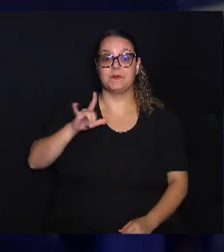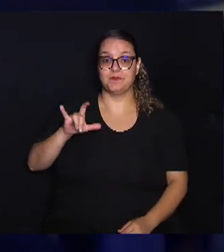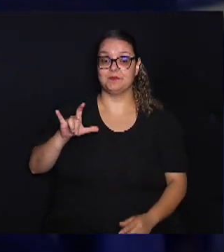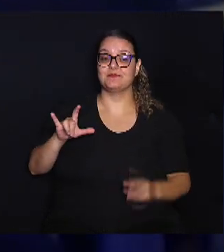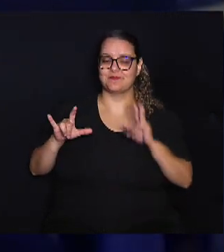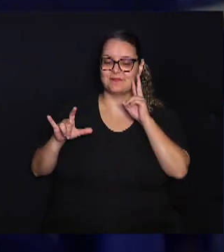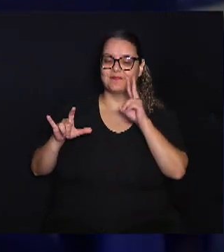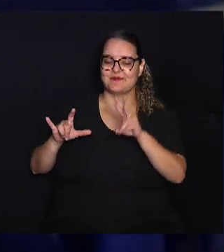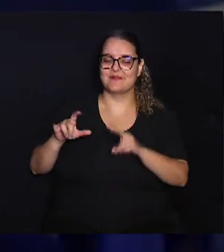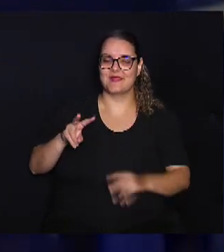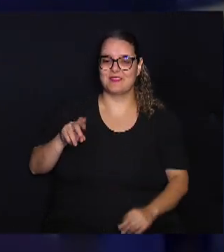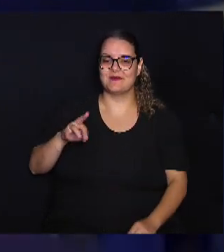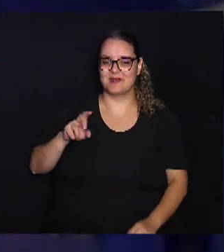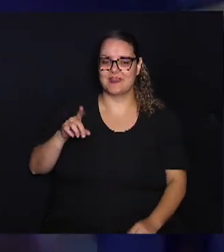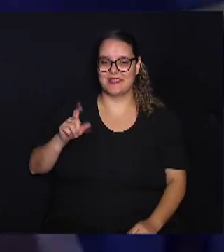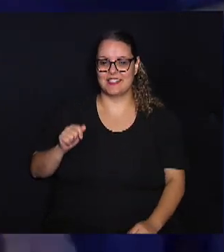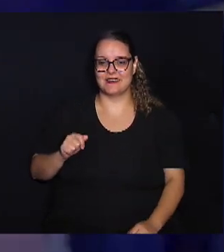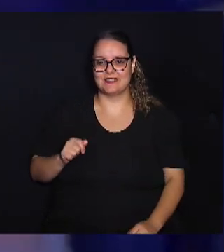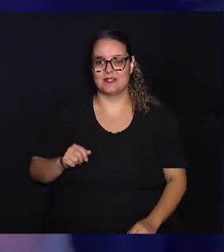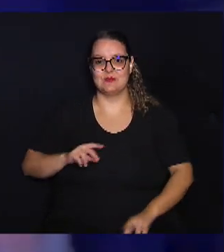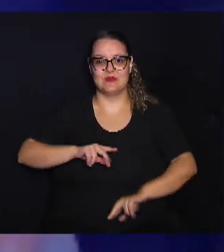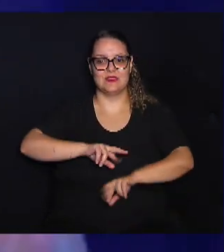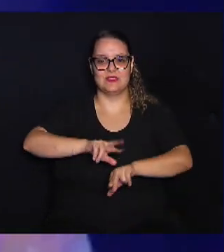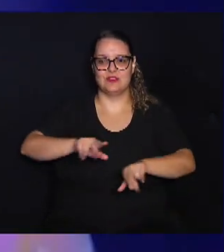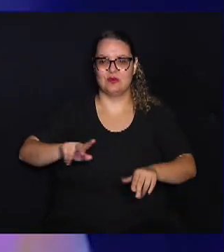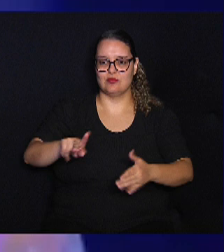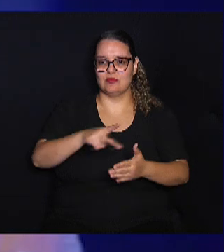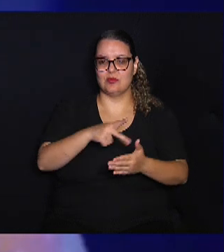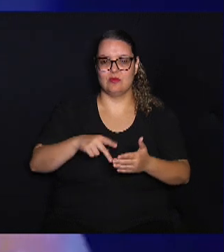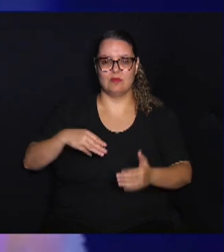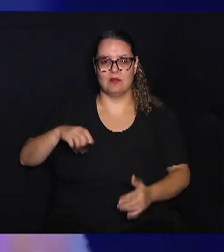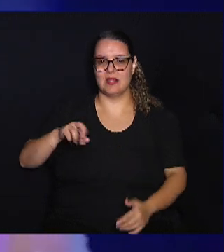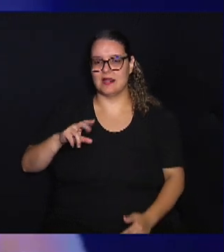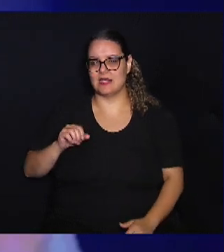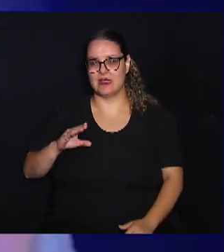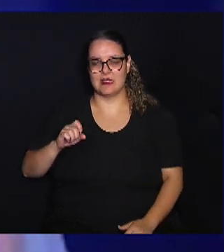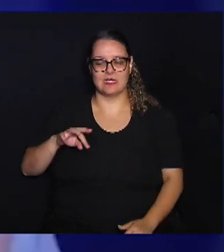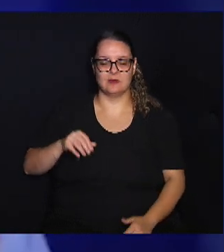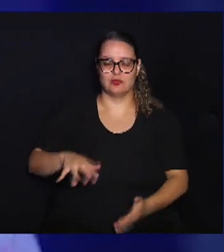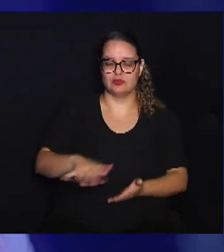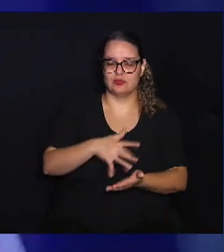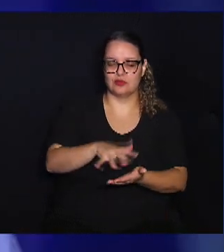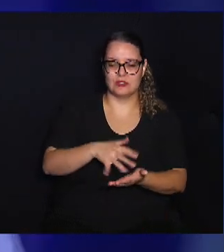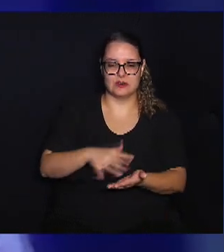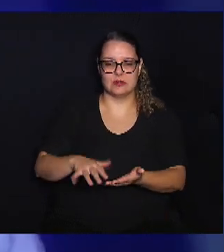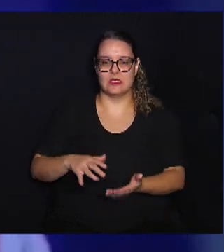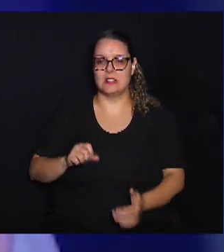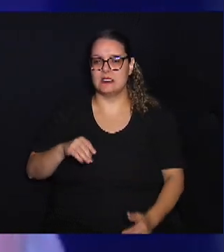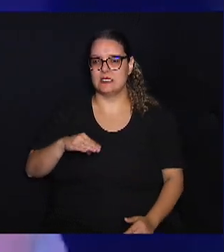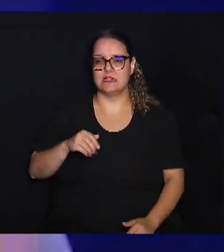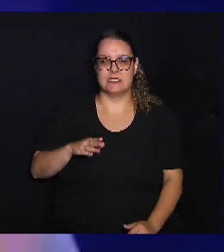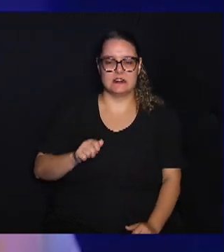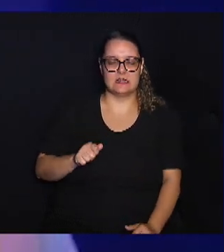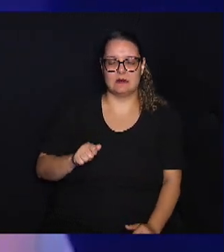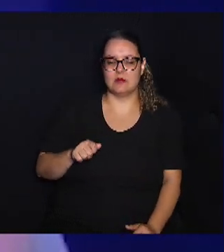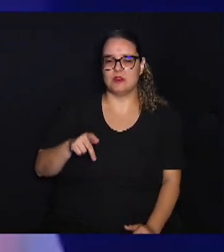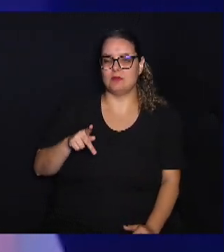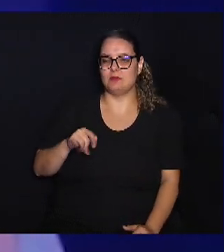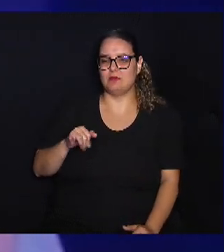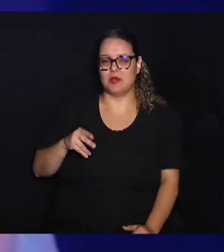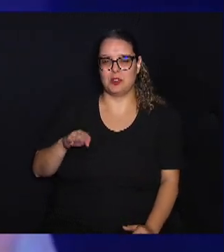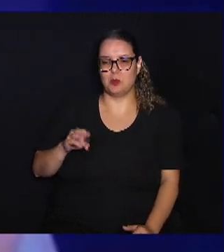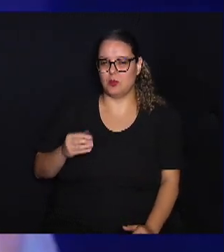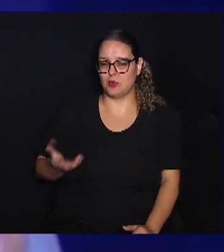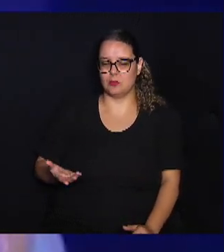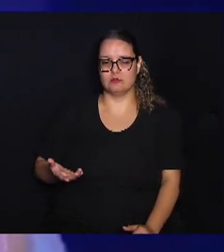virada e dar uma checada, mas aí está muito variado, com poesia, maracatu, samba, samba de bumbo, né? A